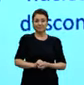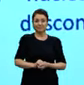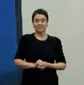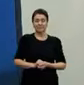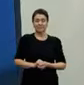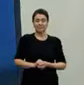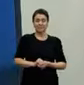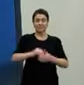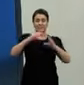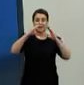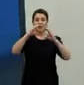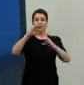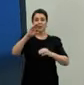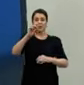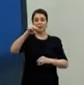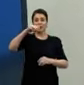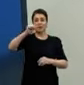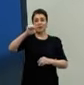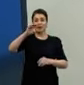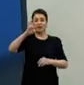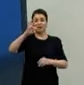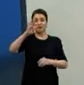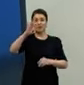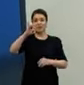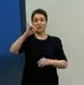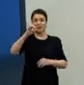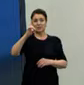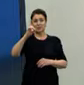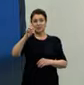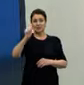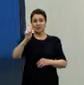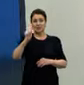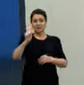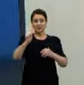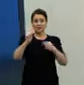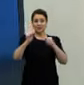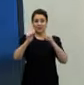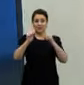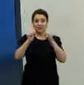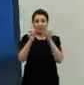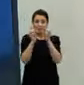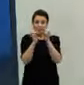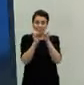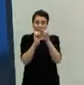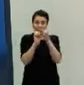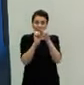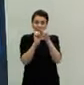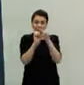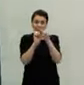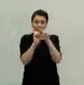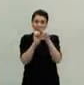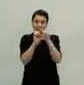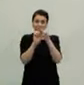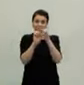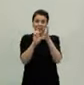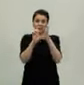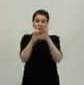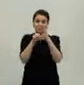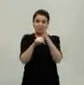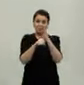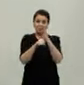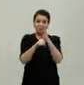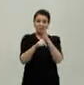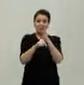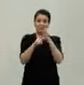As cromátides irmãs estão juntinhas, cromátides irmãs estão juntinhas. E aí, o que vai acontecer na